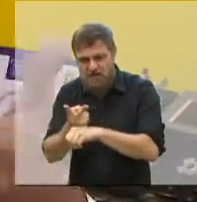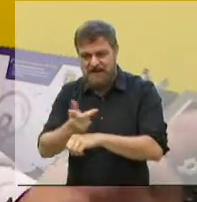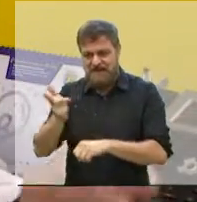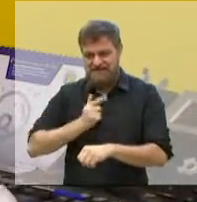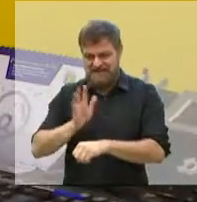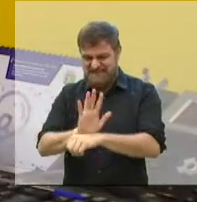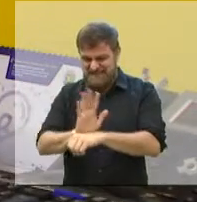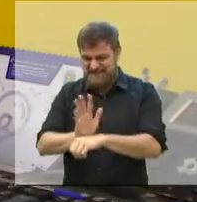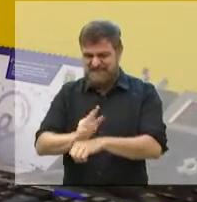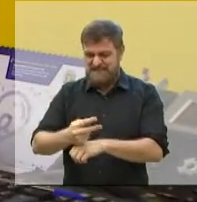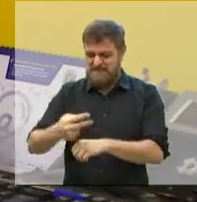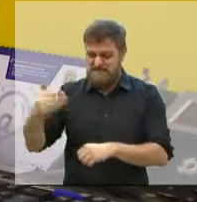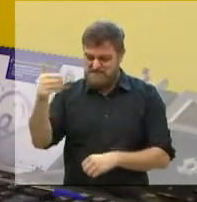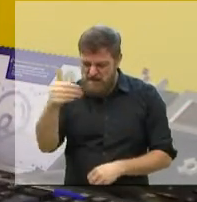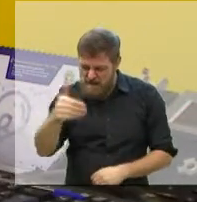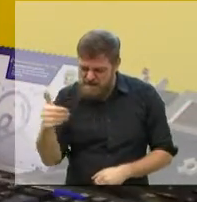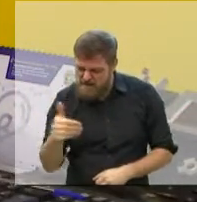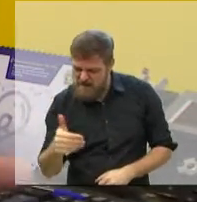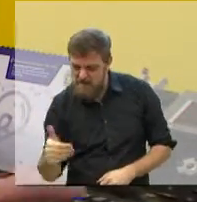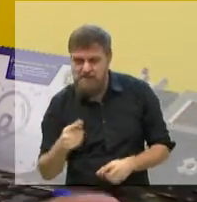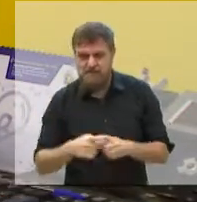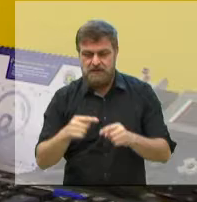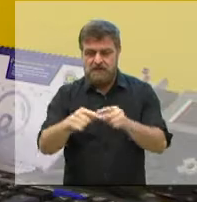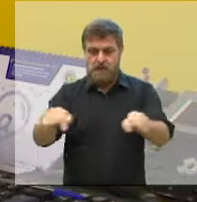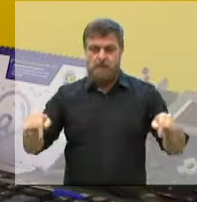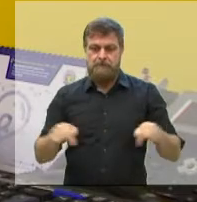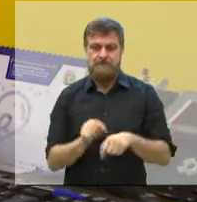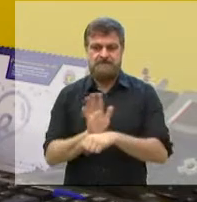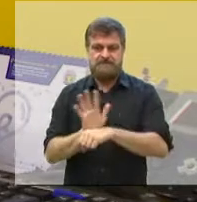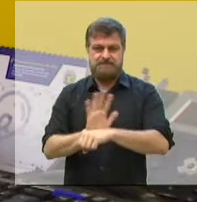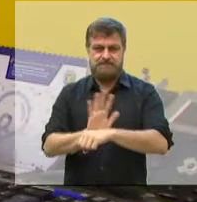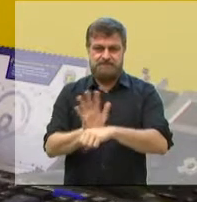daqui direto aqui. Porque você vê, é uma sala de cinema.